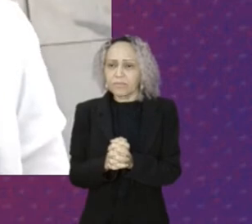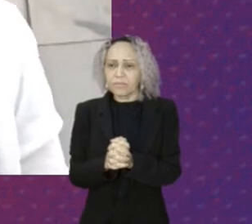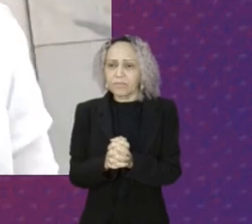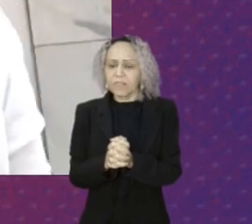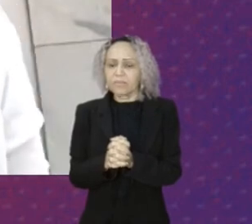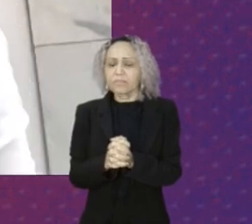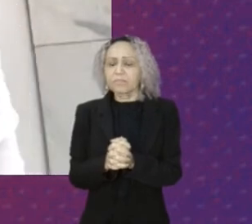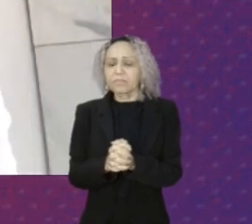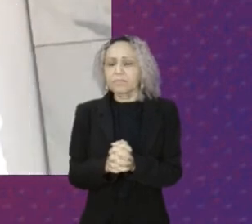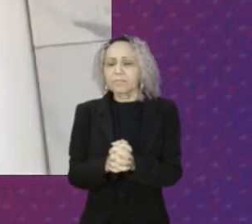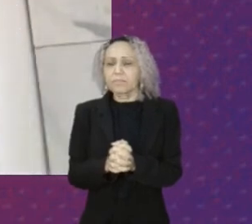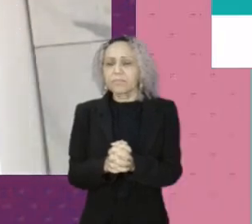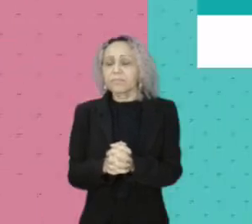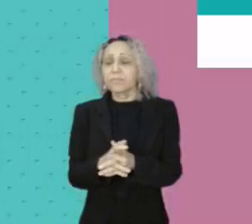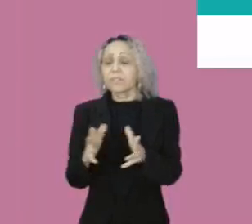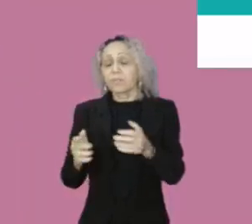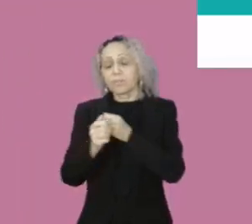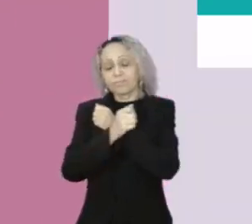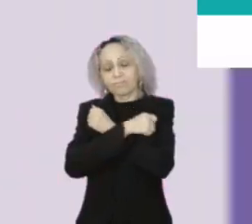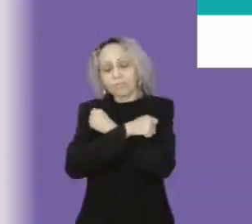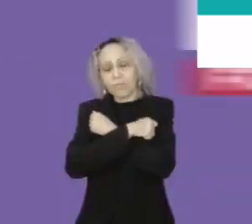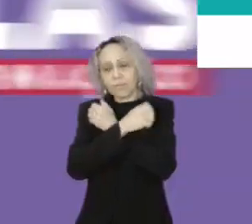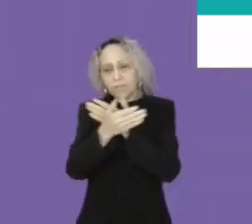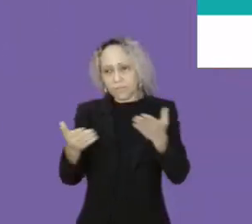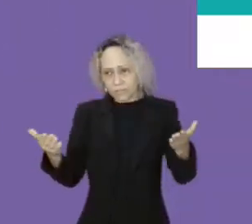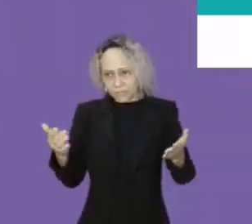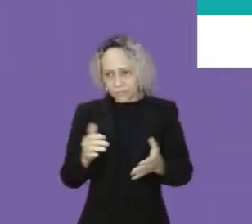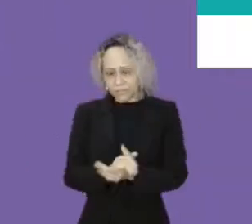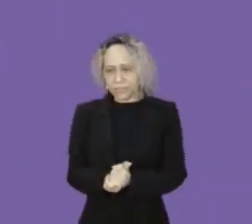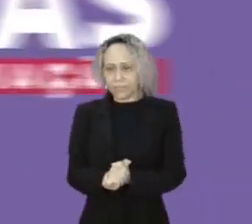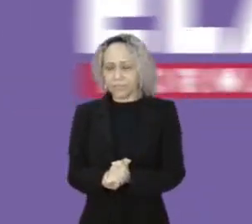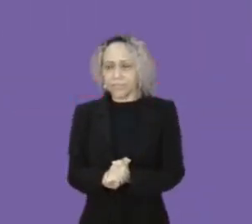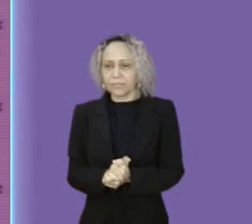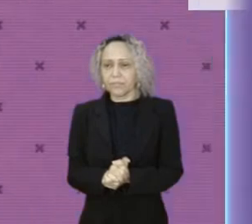Contem aqui conosco. Um abraço.